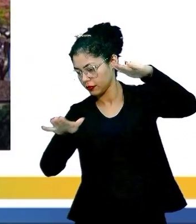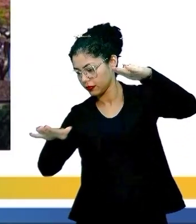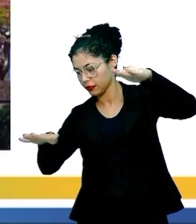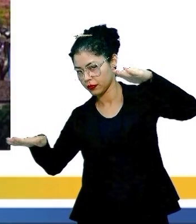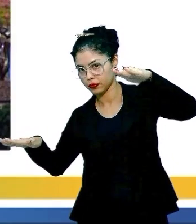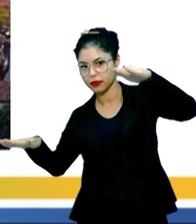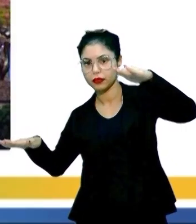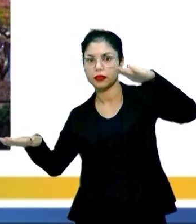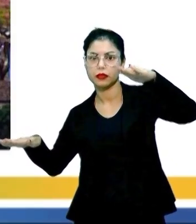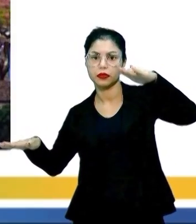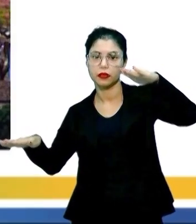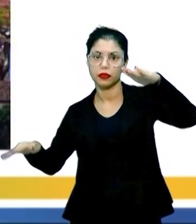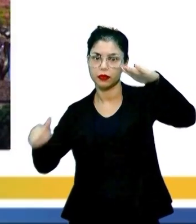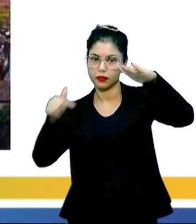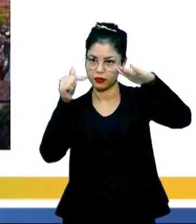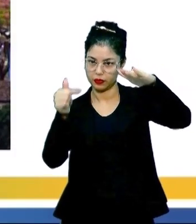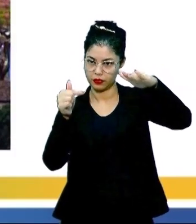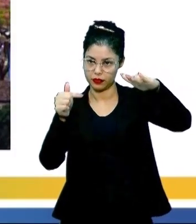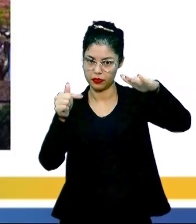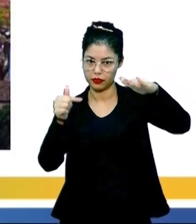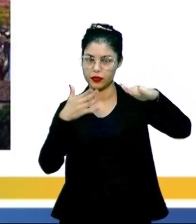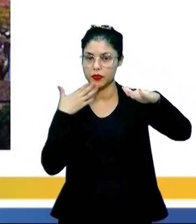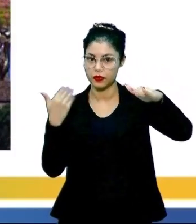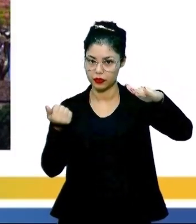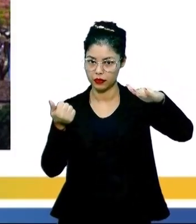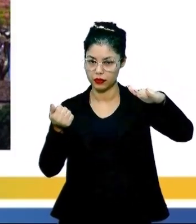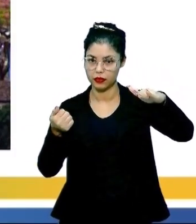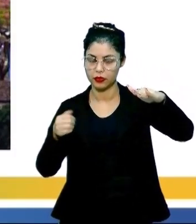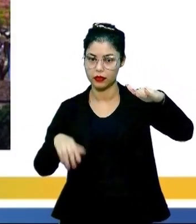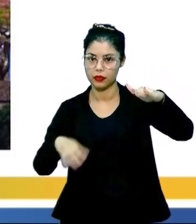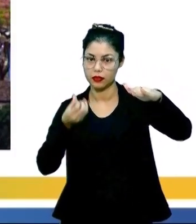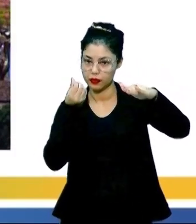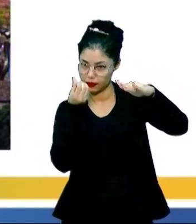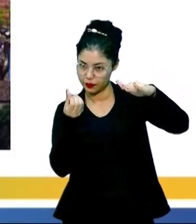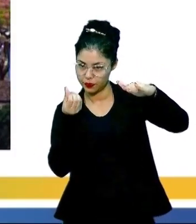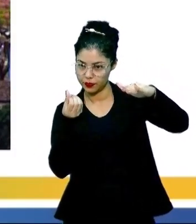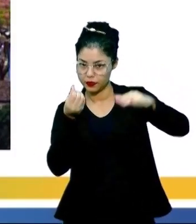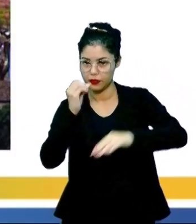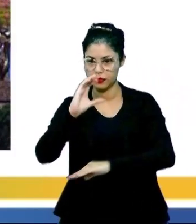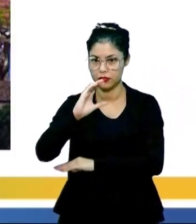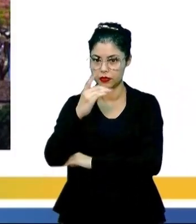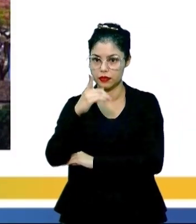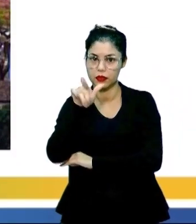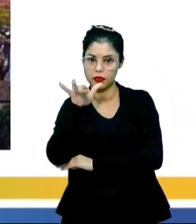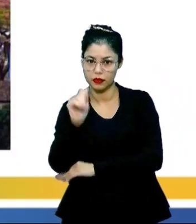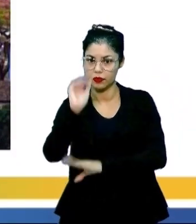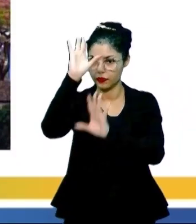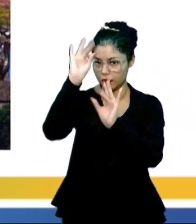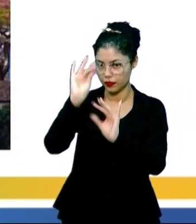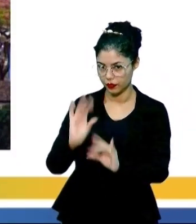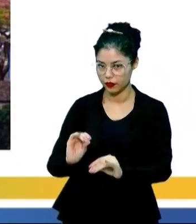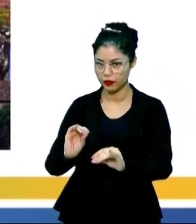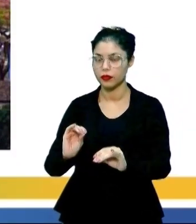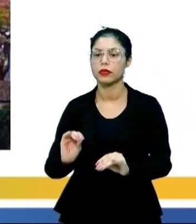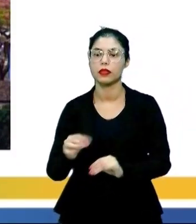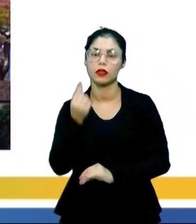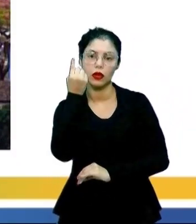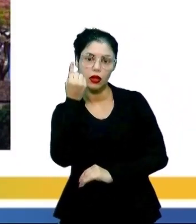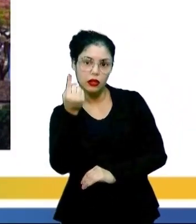acesso à igreja tem 7, ou melhor dizendo, perdão, são 6 capelas. Em cada capela tem